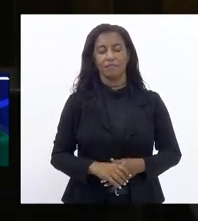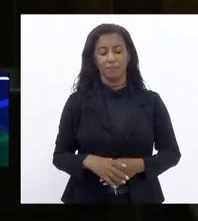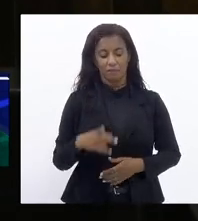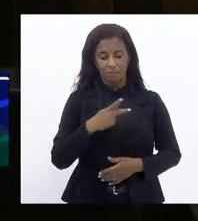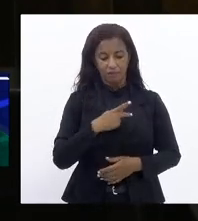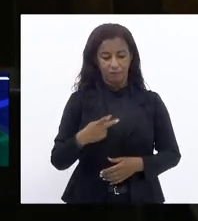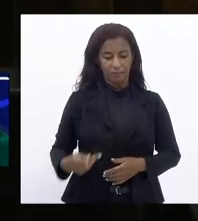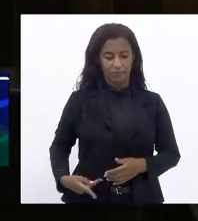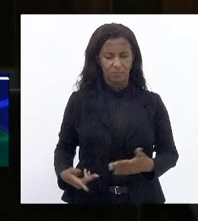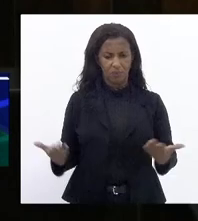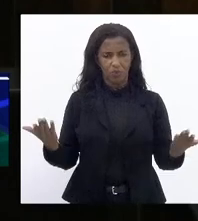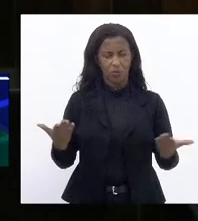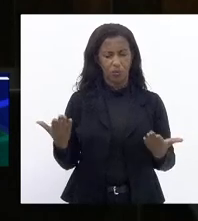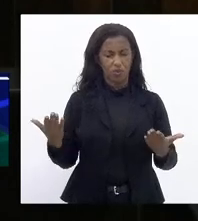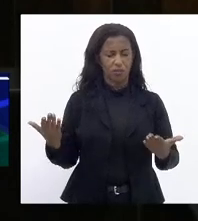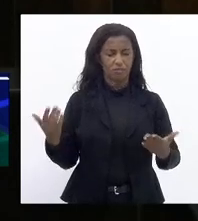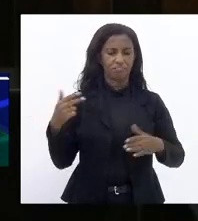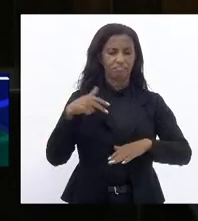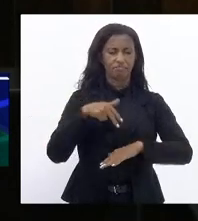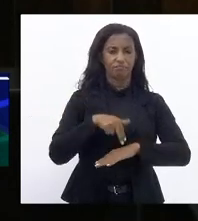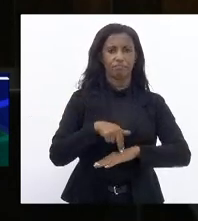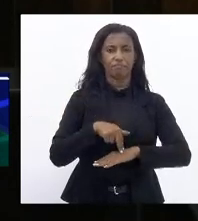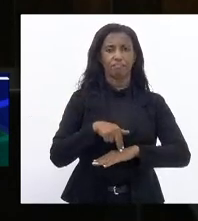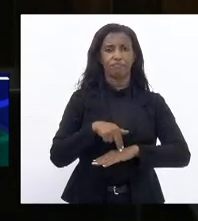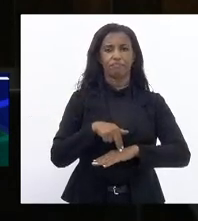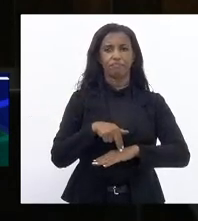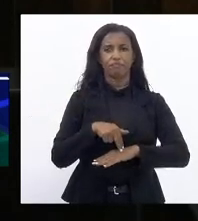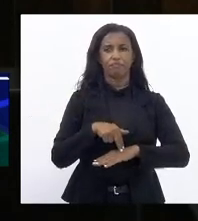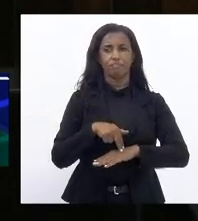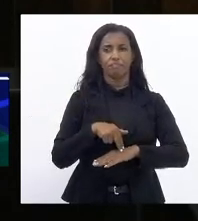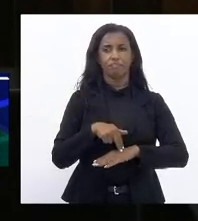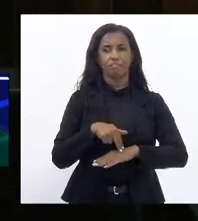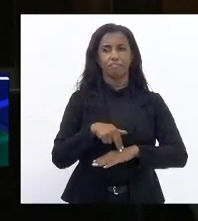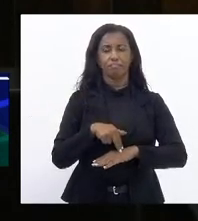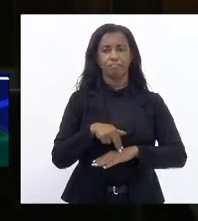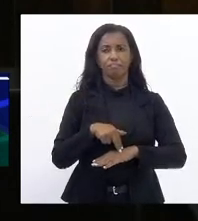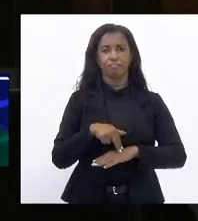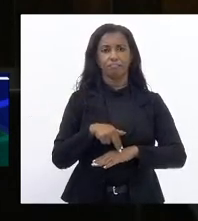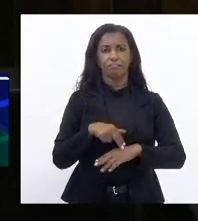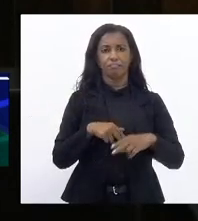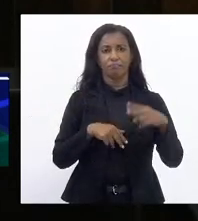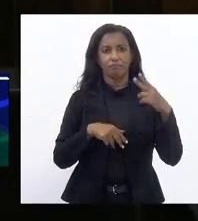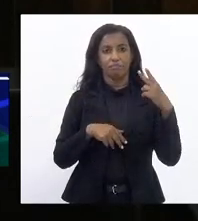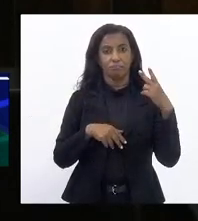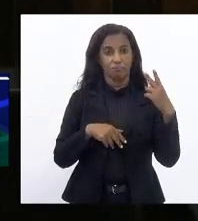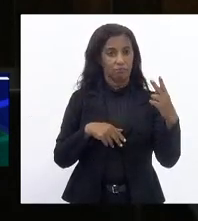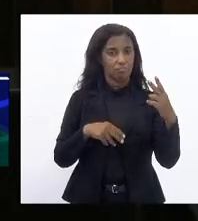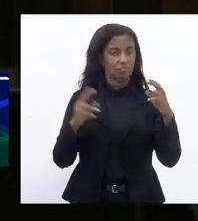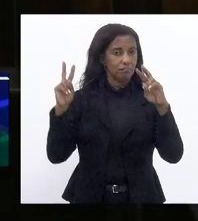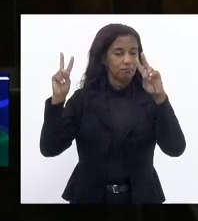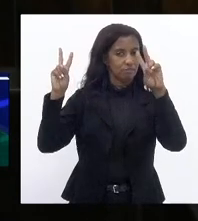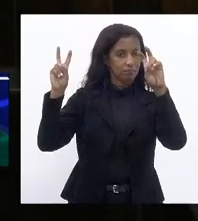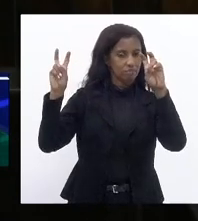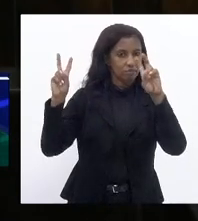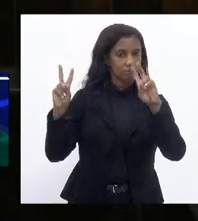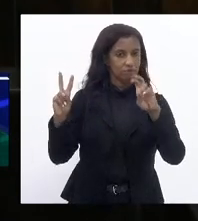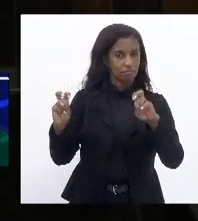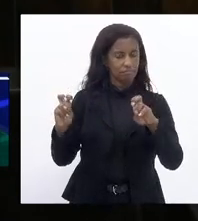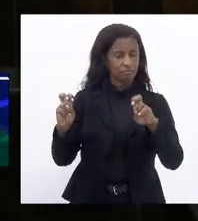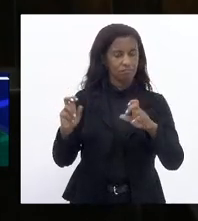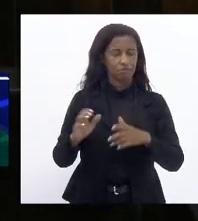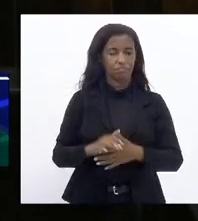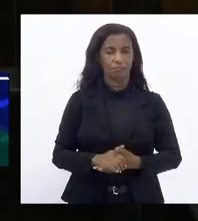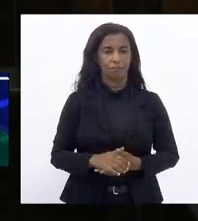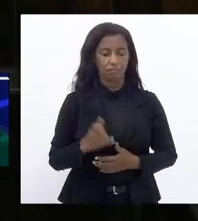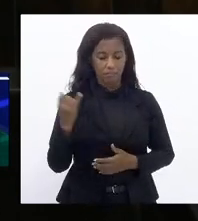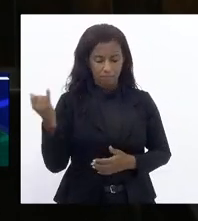Presidente, hoje eu venho até essa tribuna para trazer dois assuntos aqui de extrema